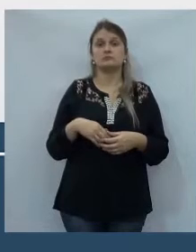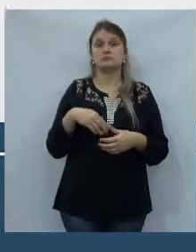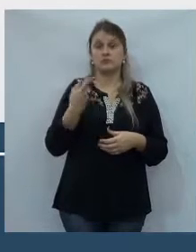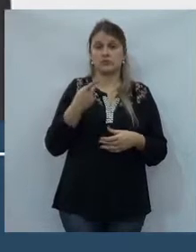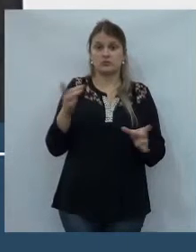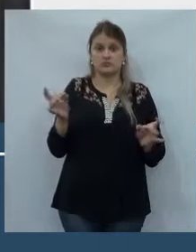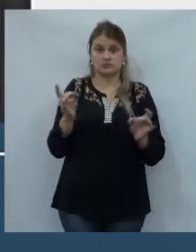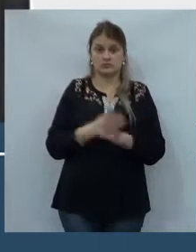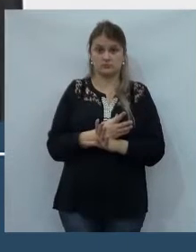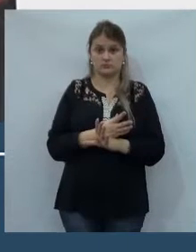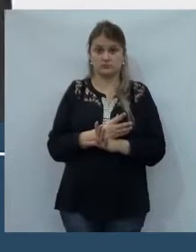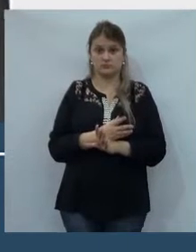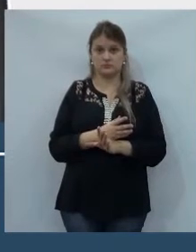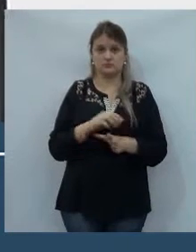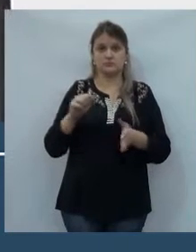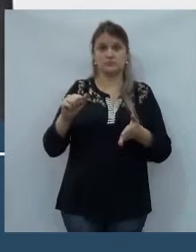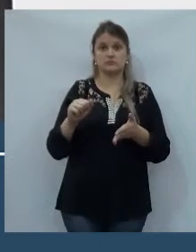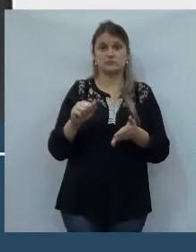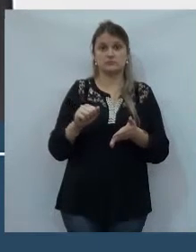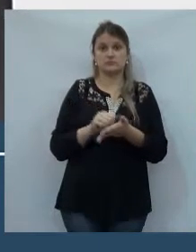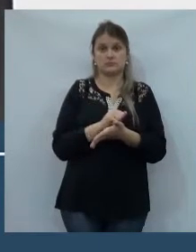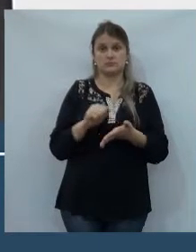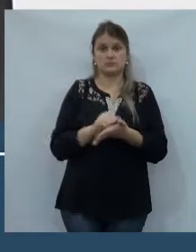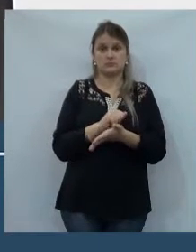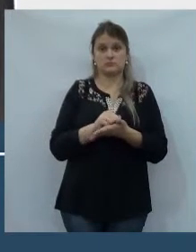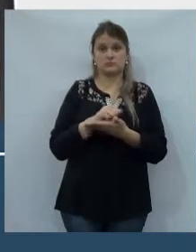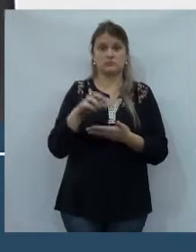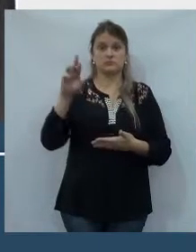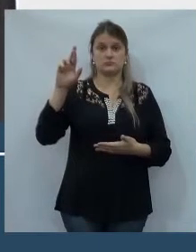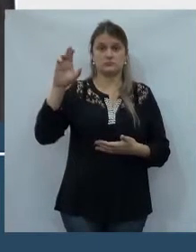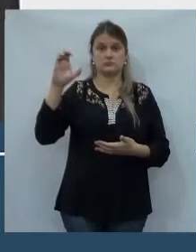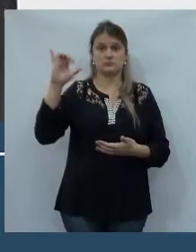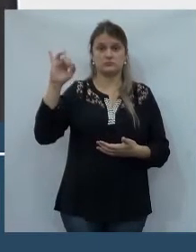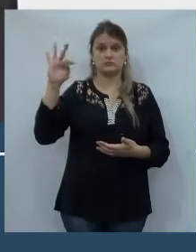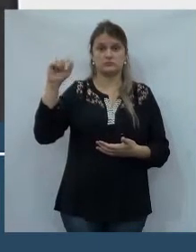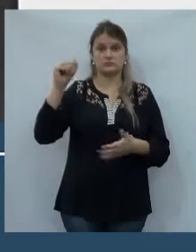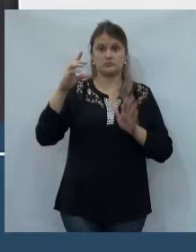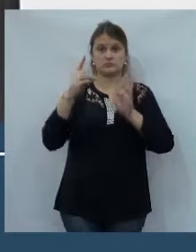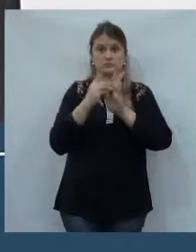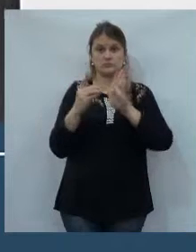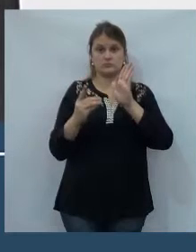encerrar, no caso, a delegacia de União da Vitória por decreto,